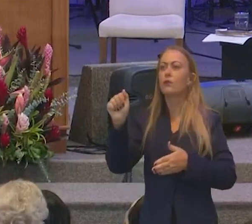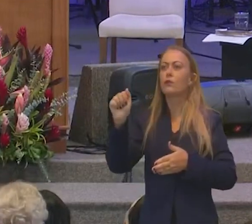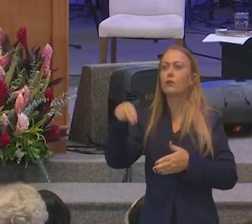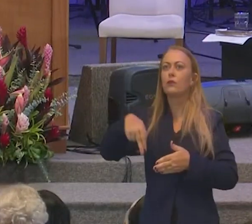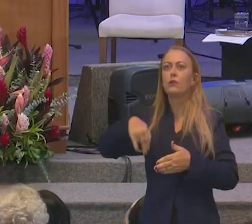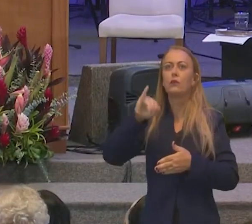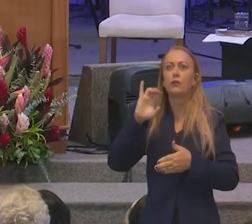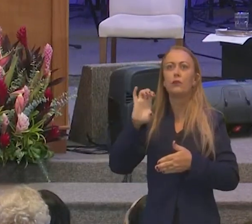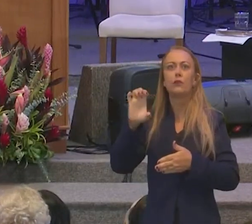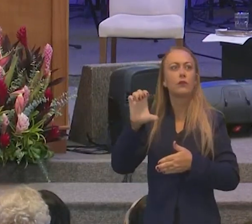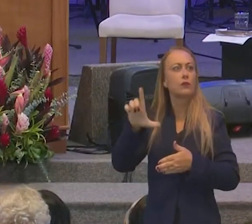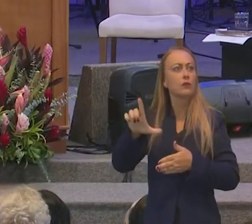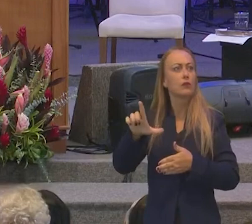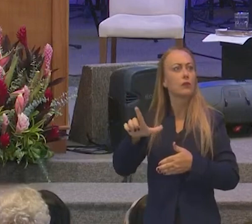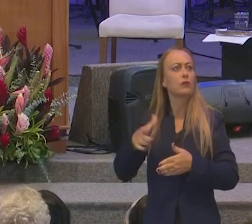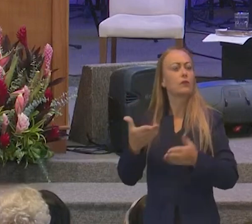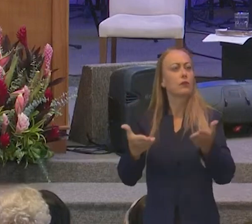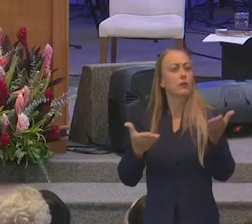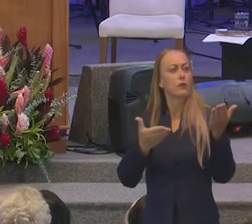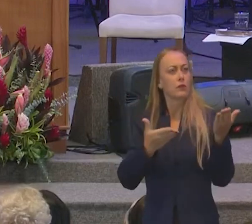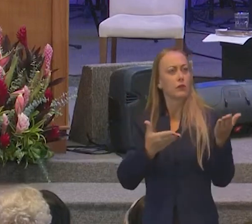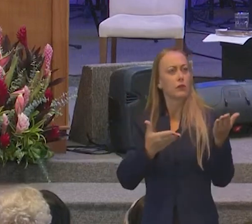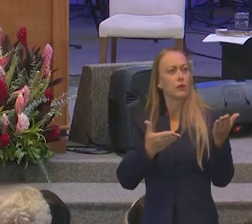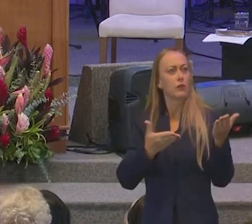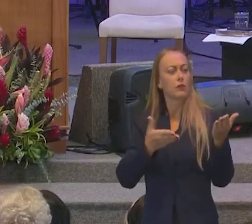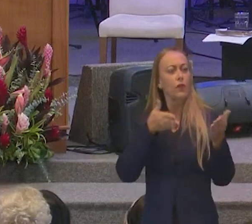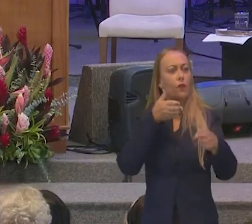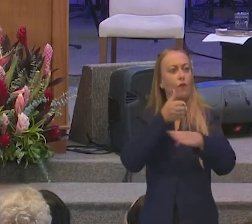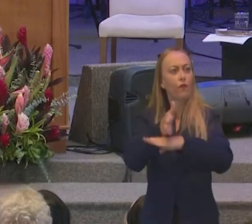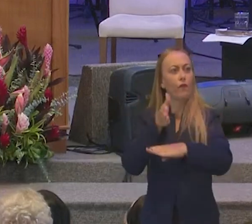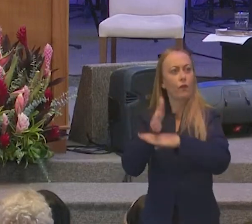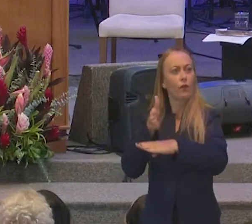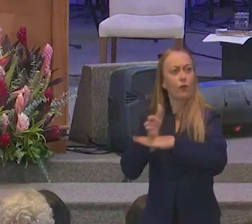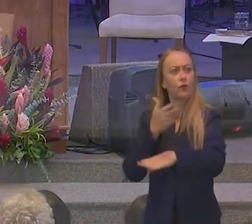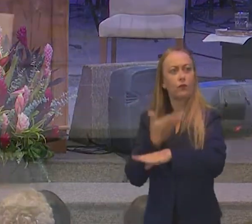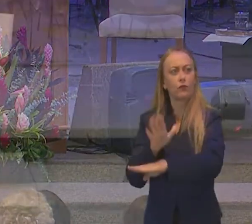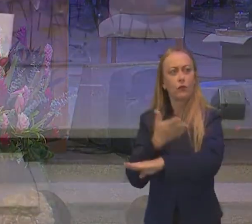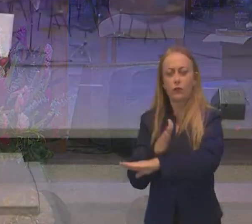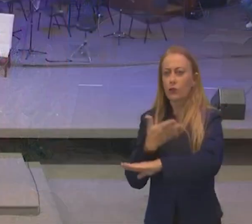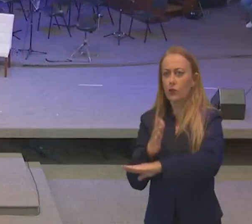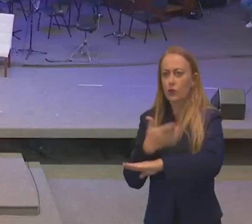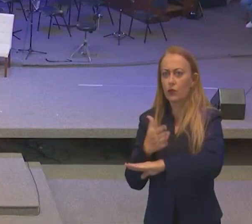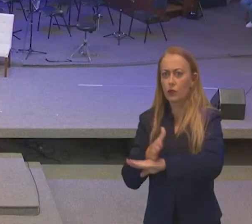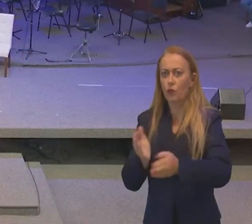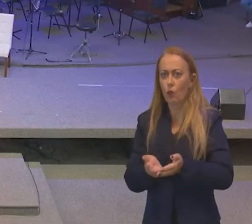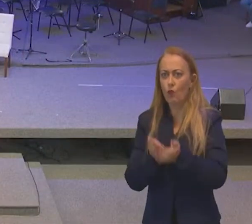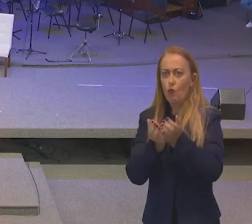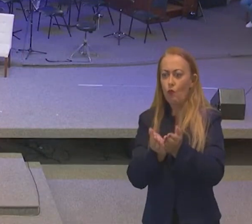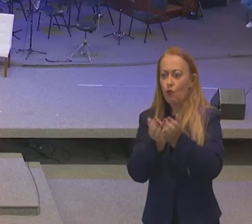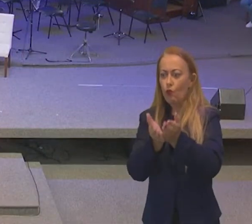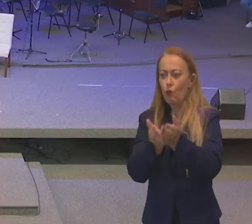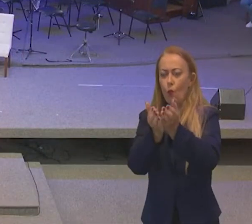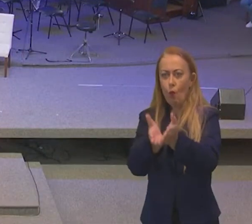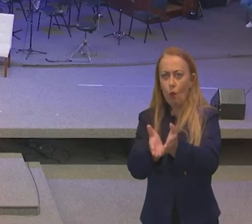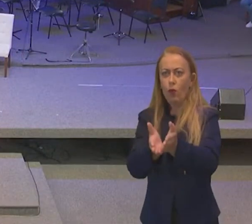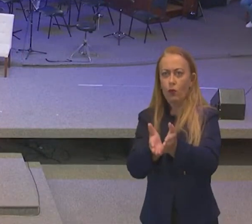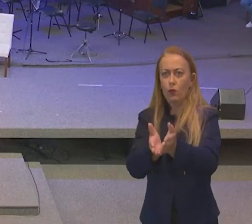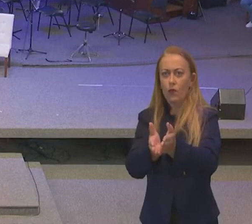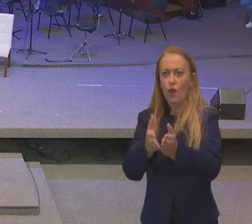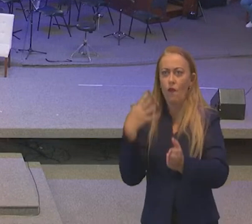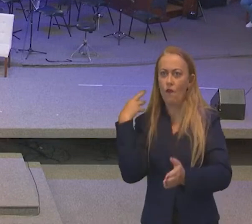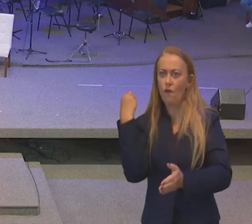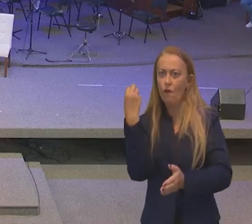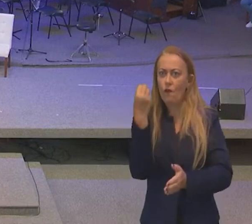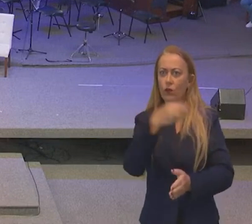cá, Daniel Grange, ele está sendo enviado para um treinamento no navio Logos Hope.